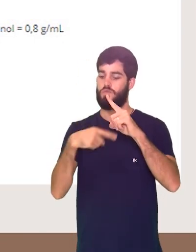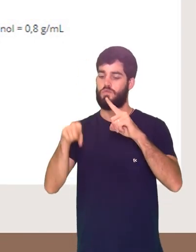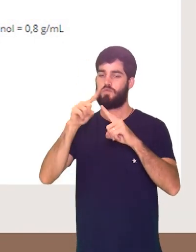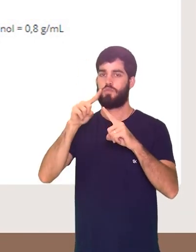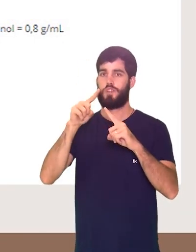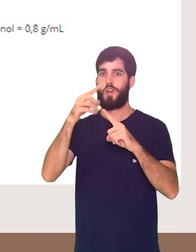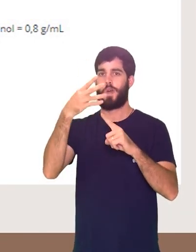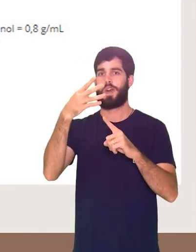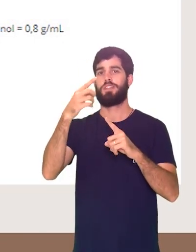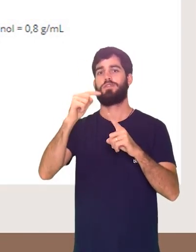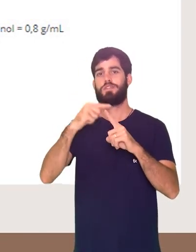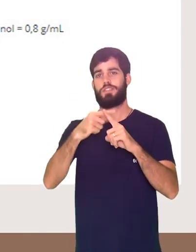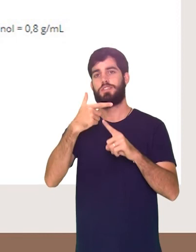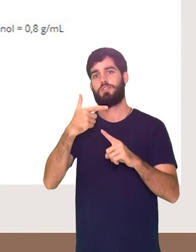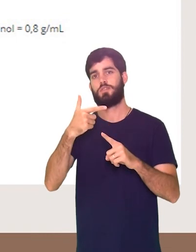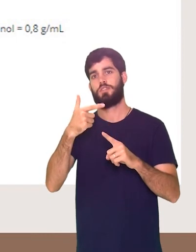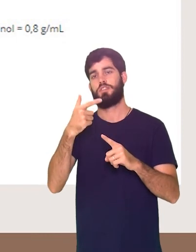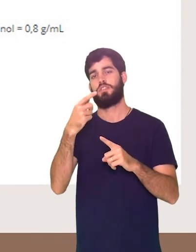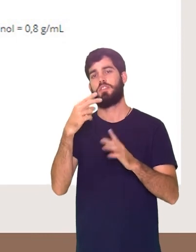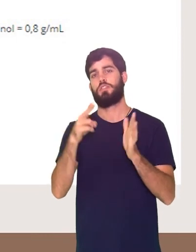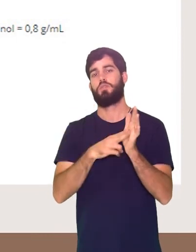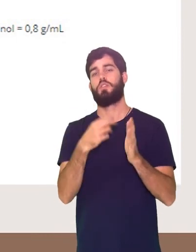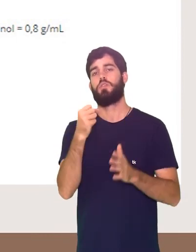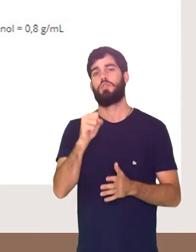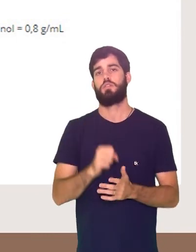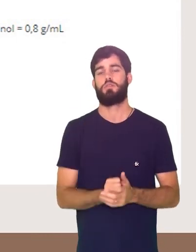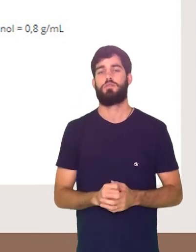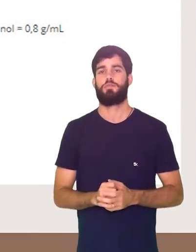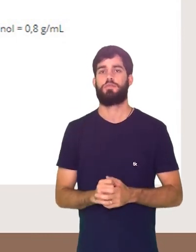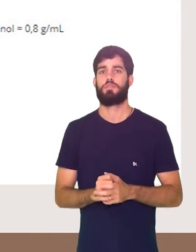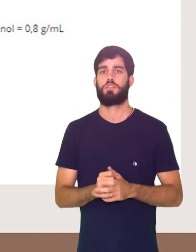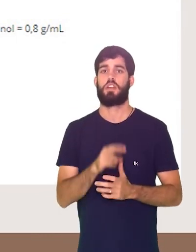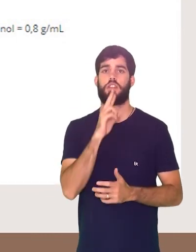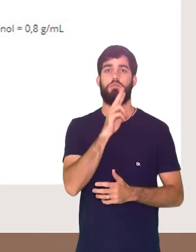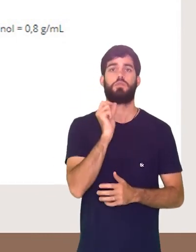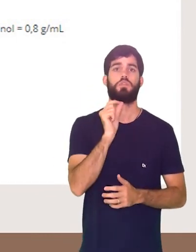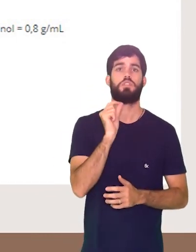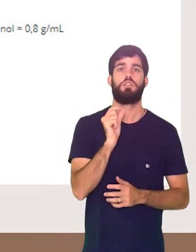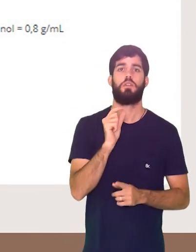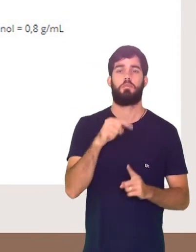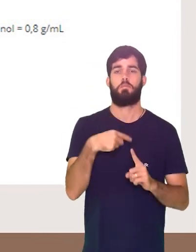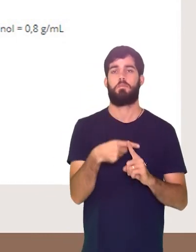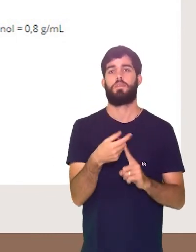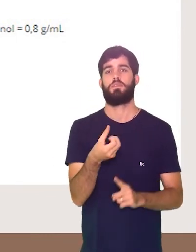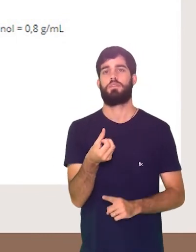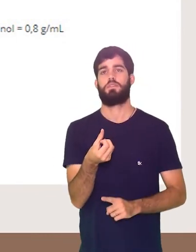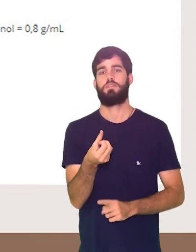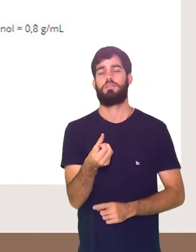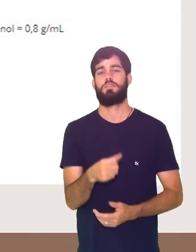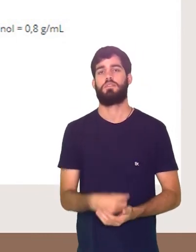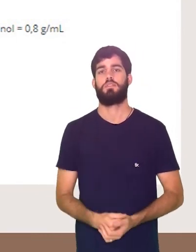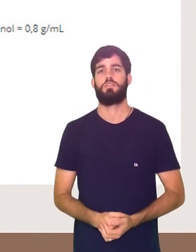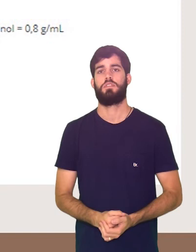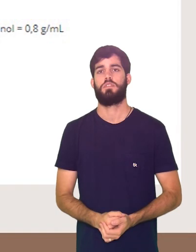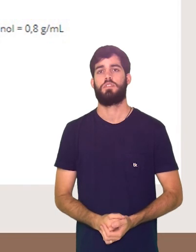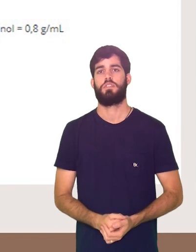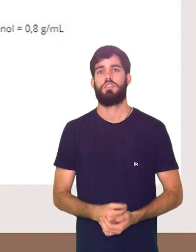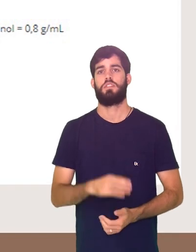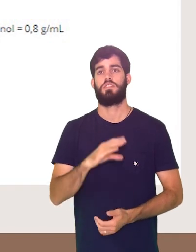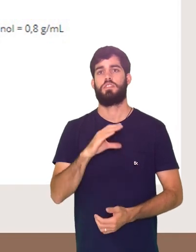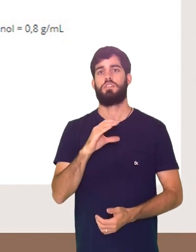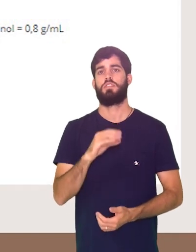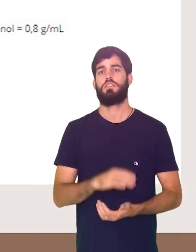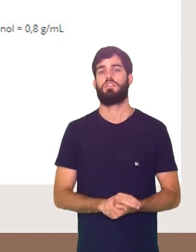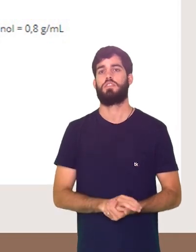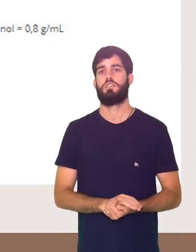8, igualar a 0, você vai encontrar como resposta mais 6. O composto CaWO4 é considerado um peróxido,